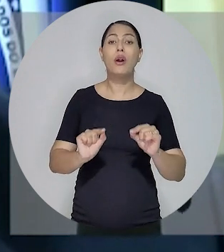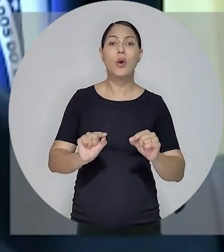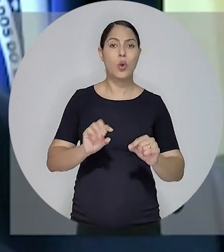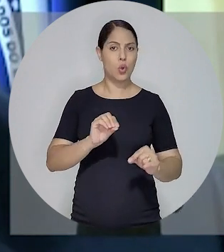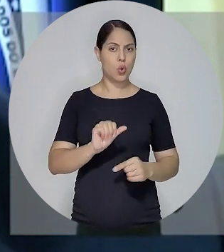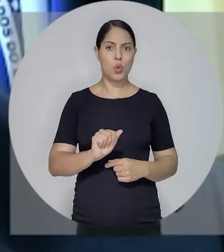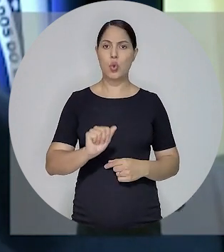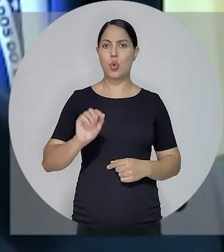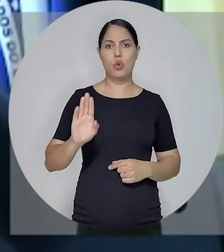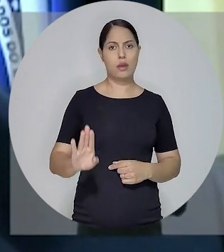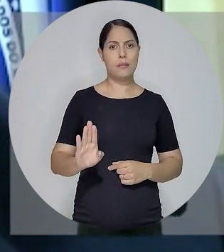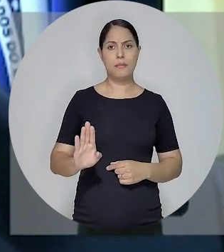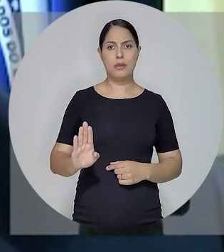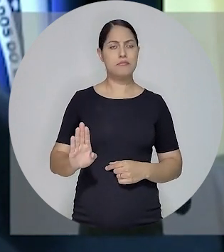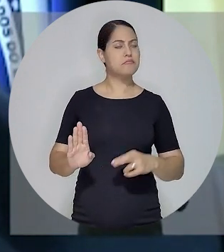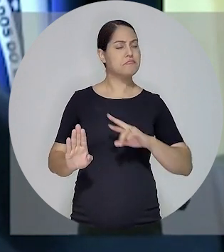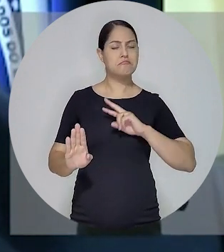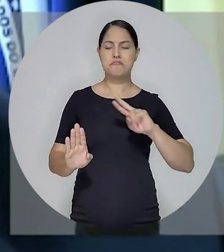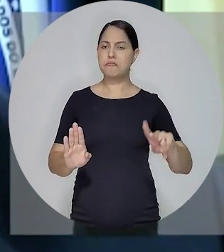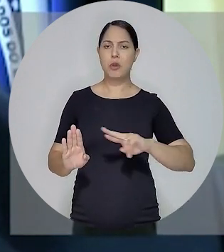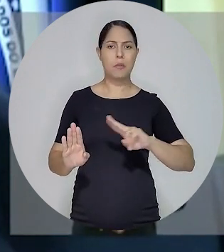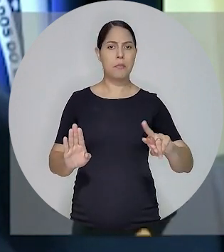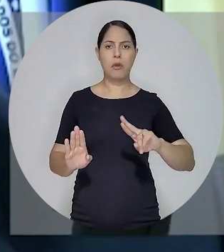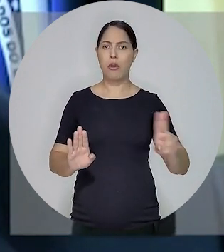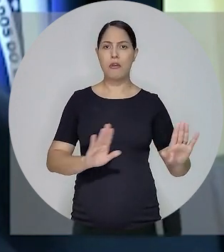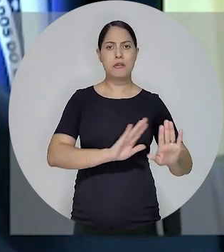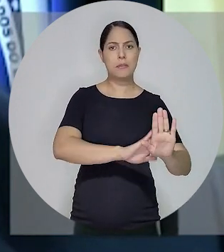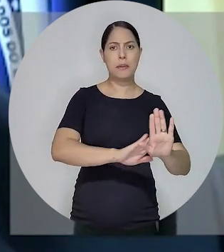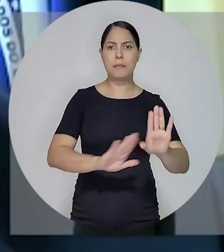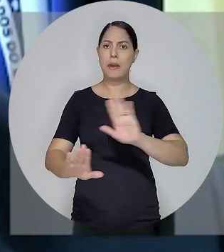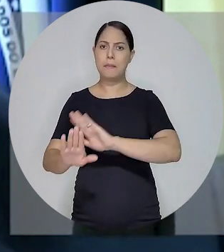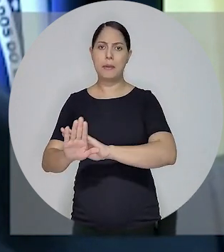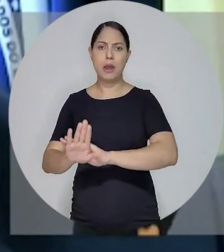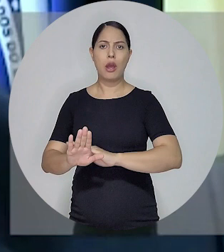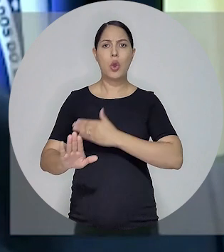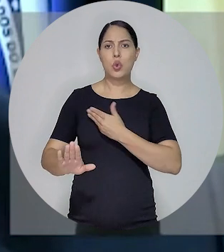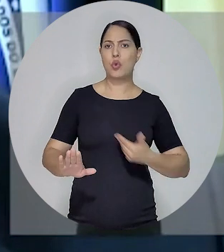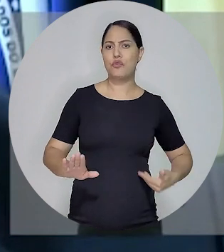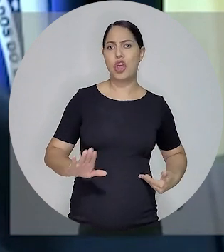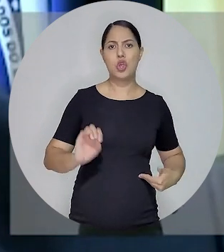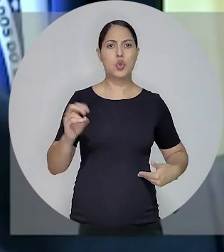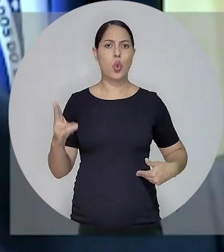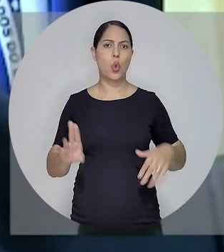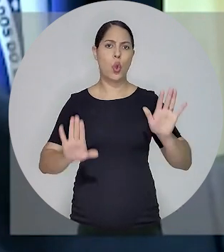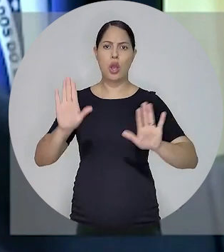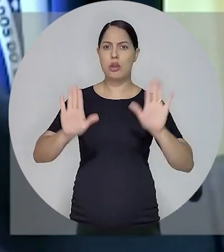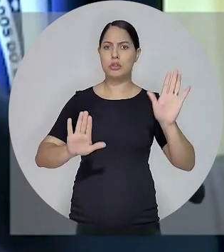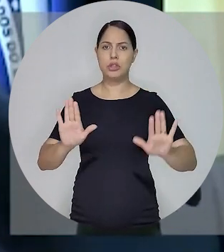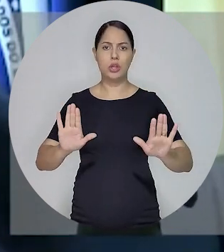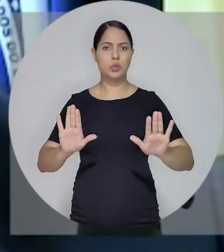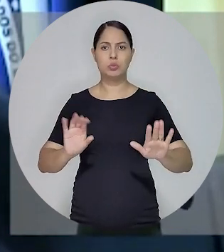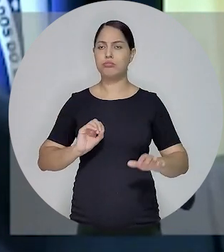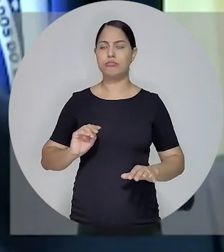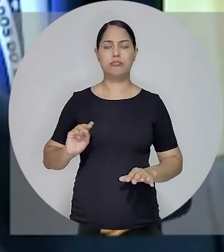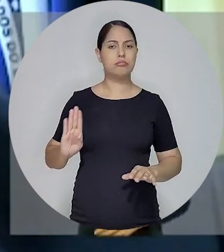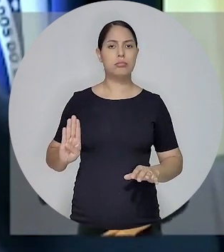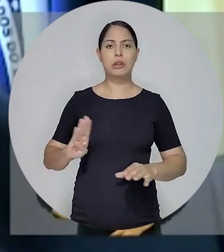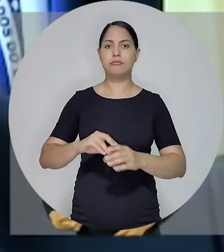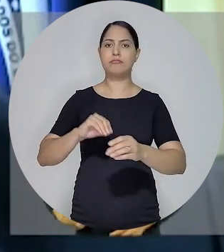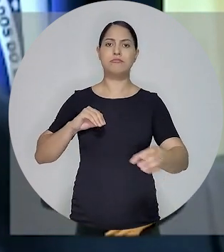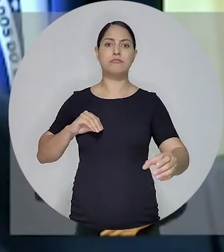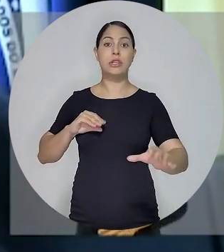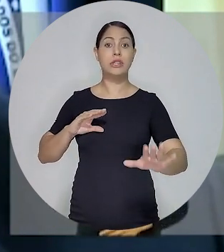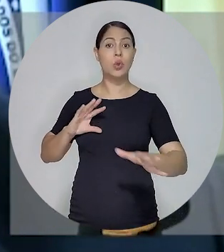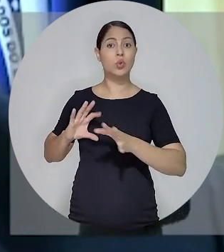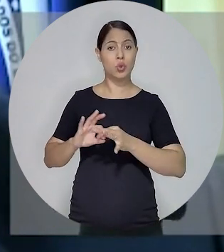mais fundamentais é que a Ordem não é e nem deve ser base nem oposição de partidos, governos ou